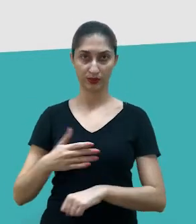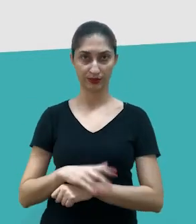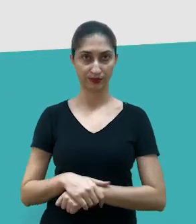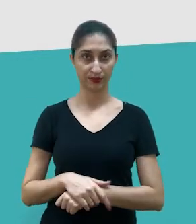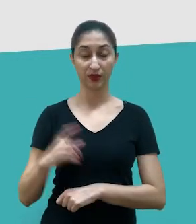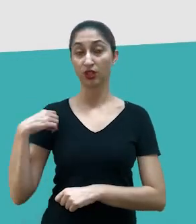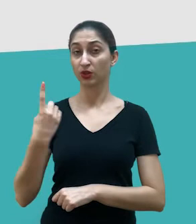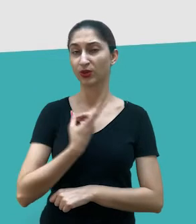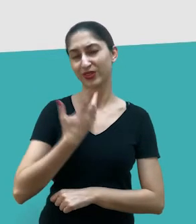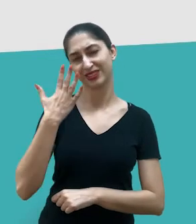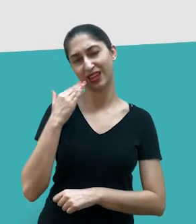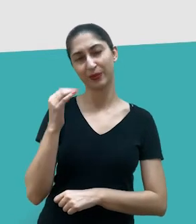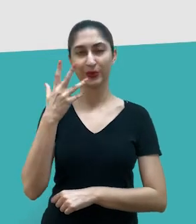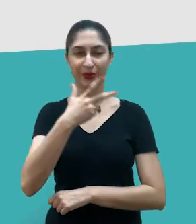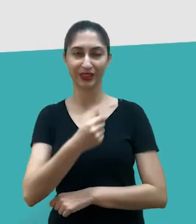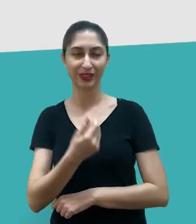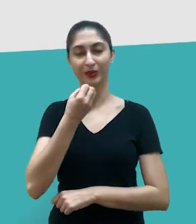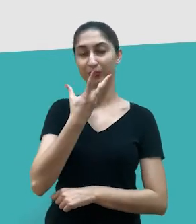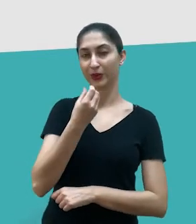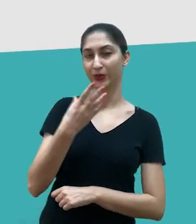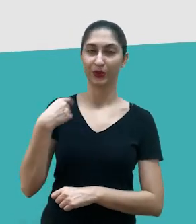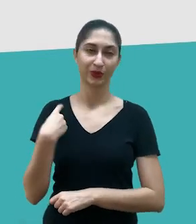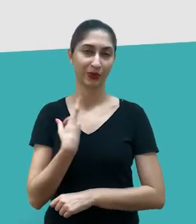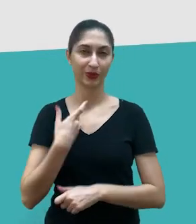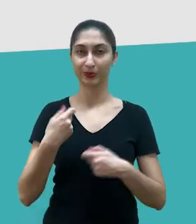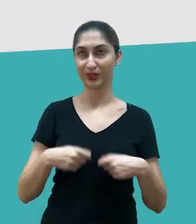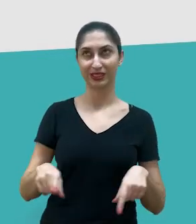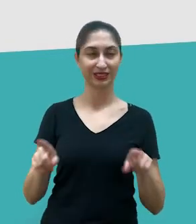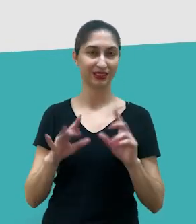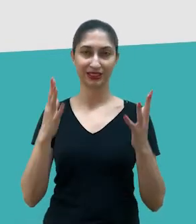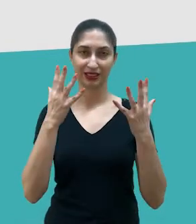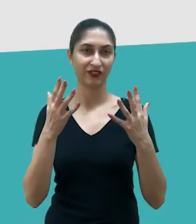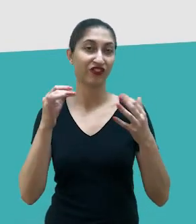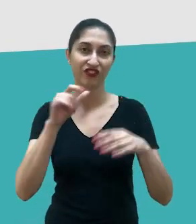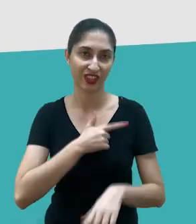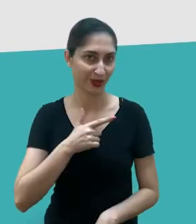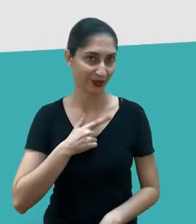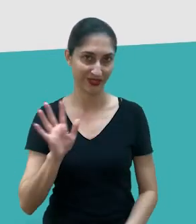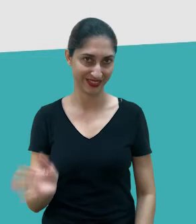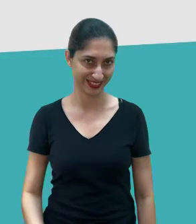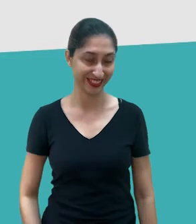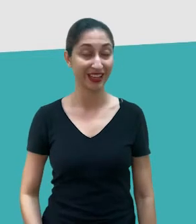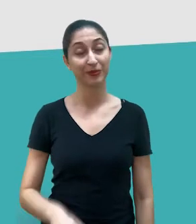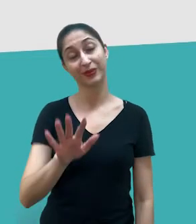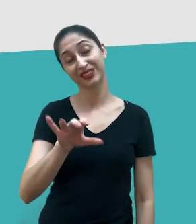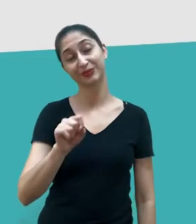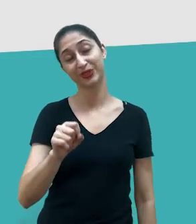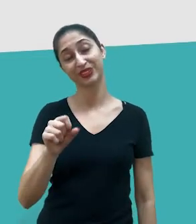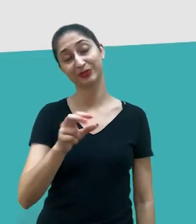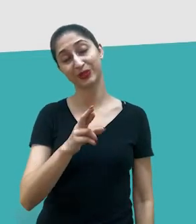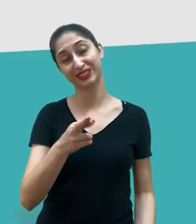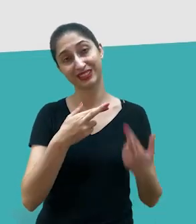sabemos que estar bonito é muito bom. Né? A gente não precisa abrir mão da beleza. mas a gente pode ser mais